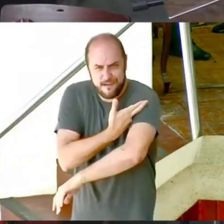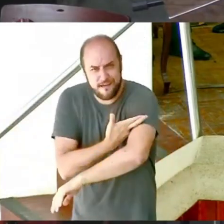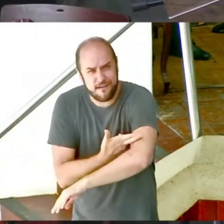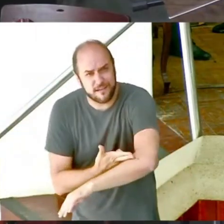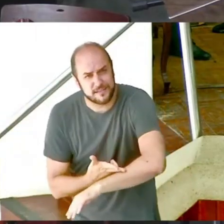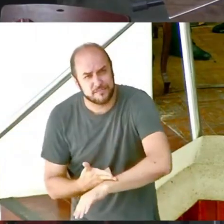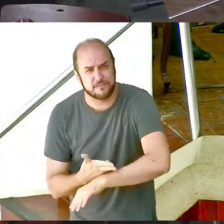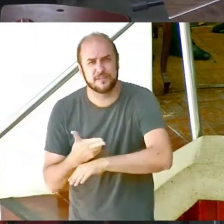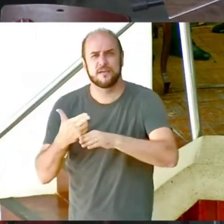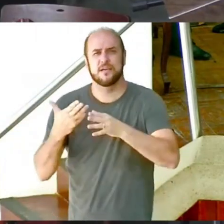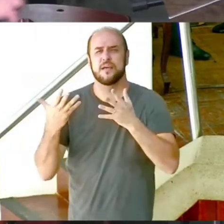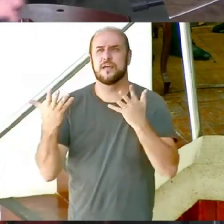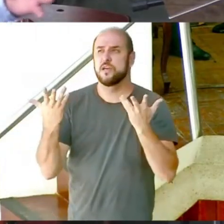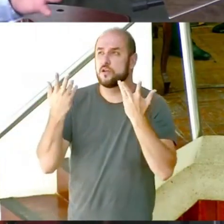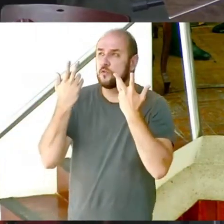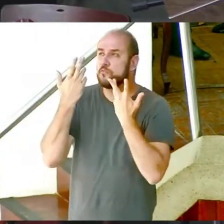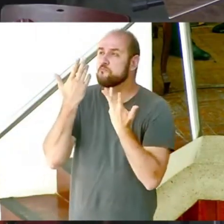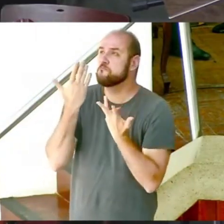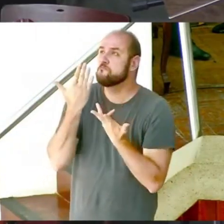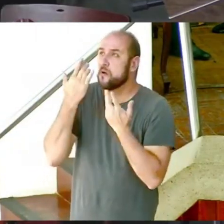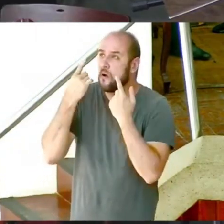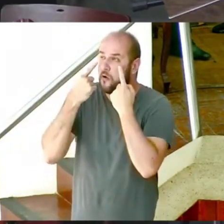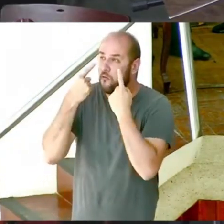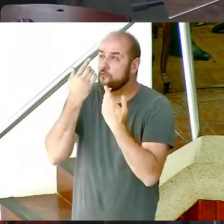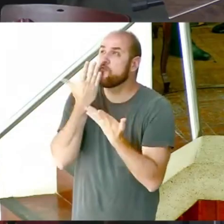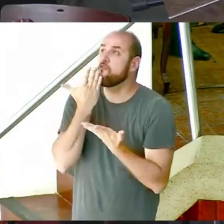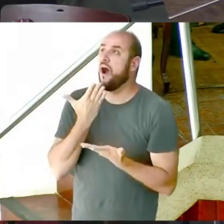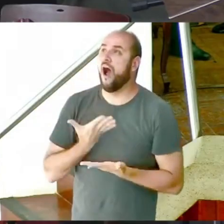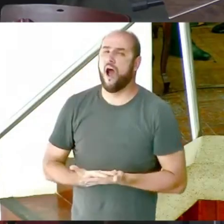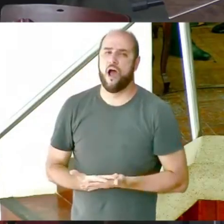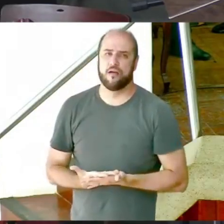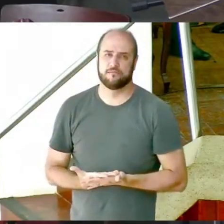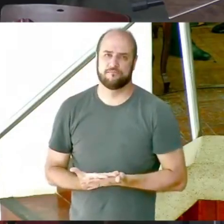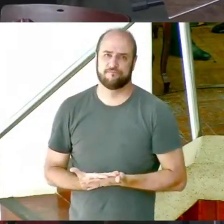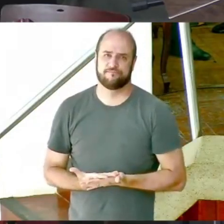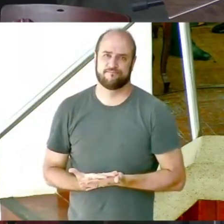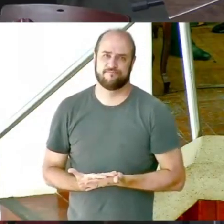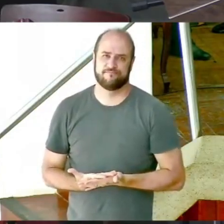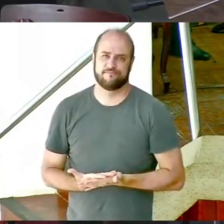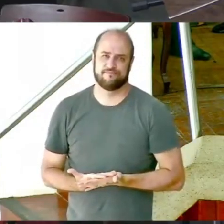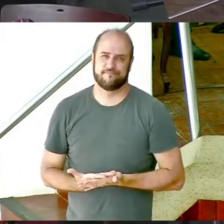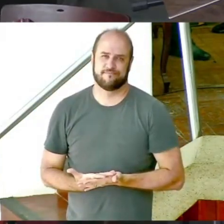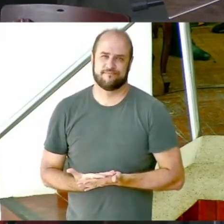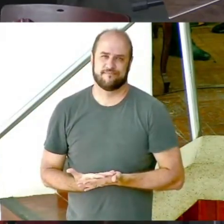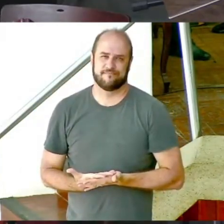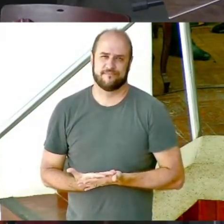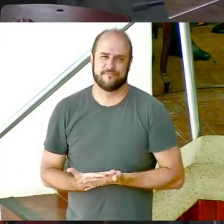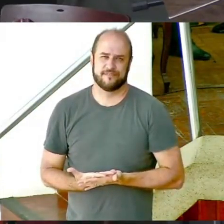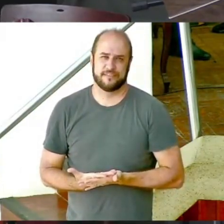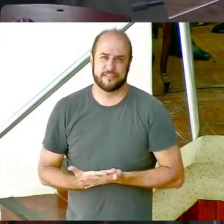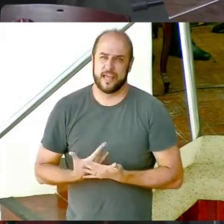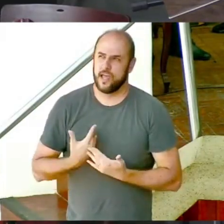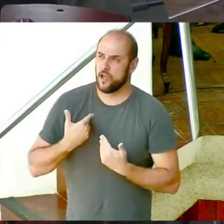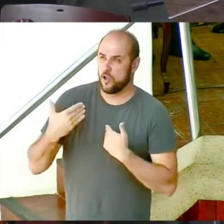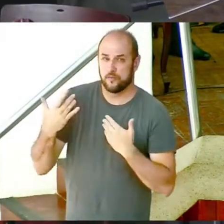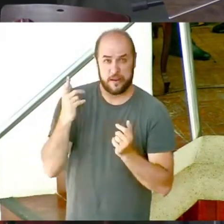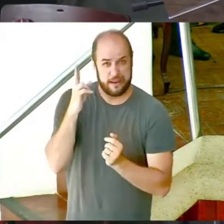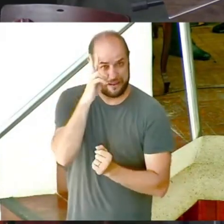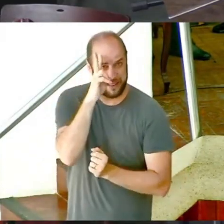com grande admiração. Essa combinação de intimidade